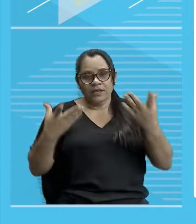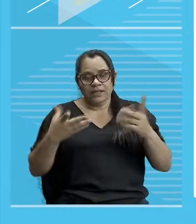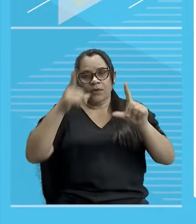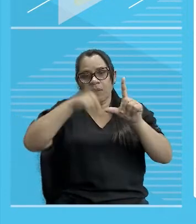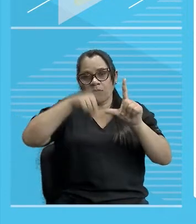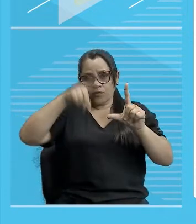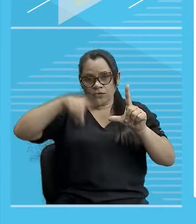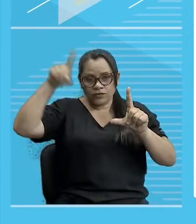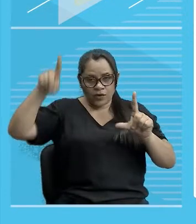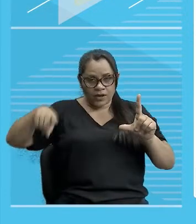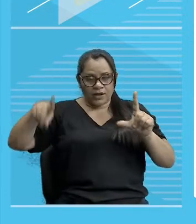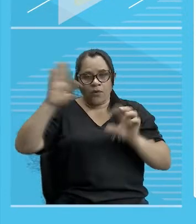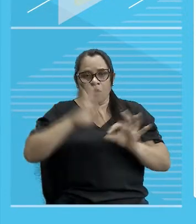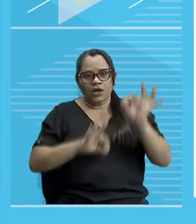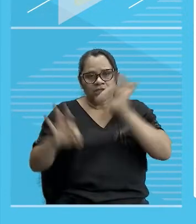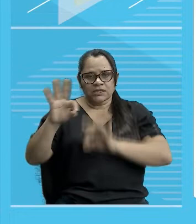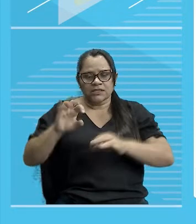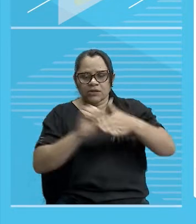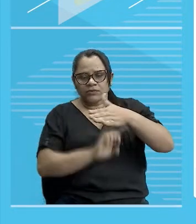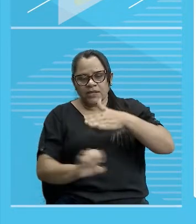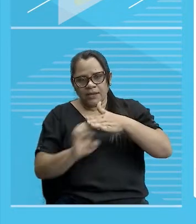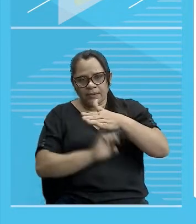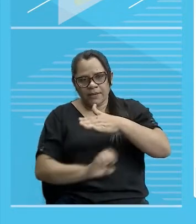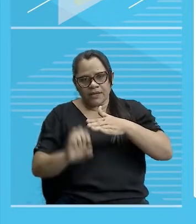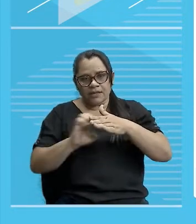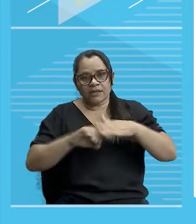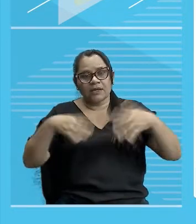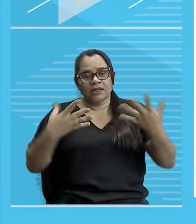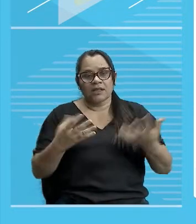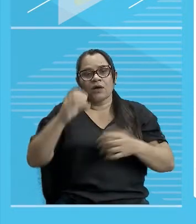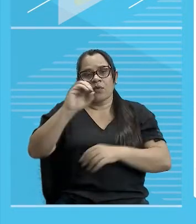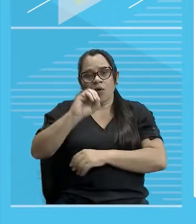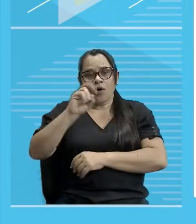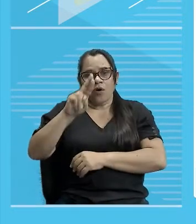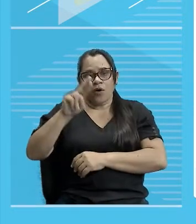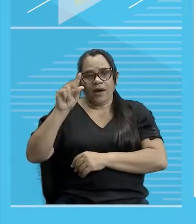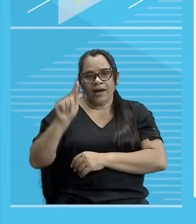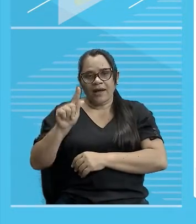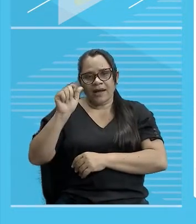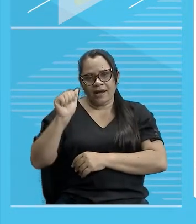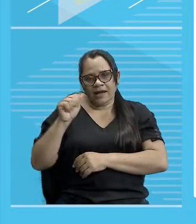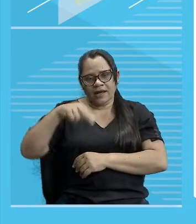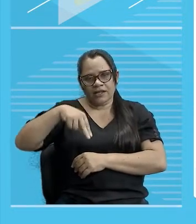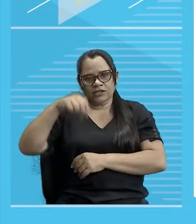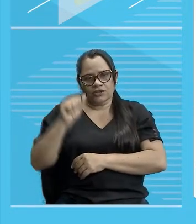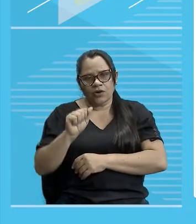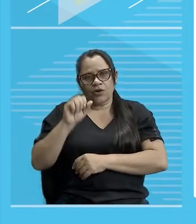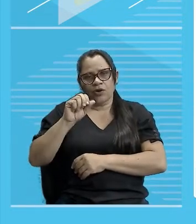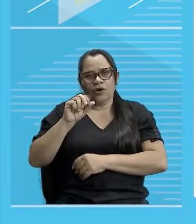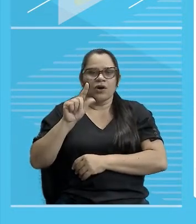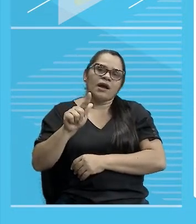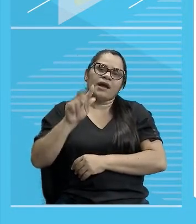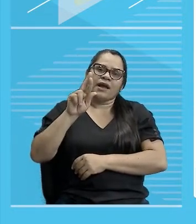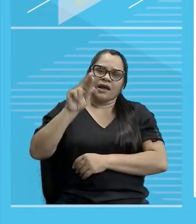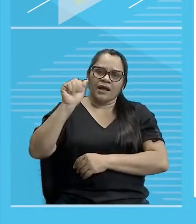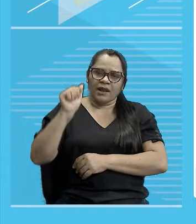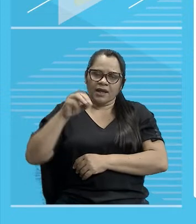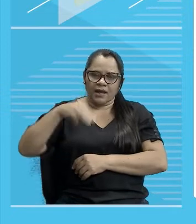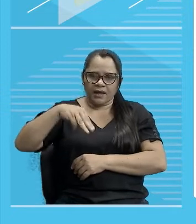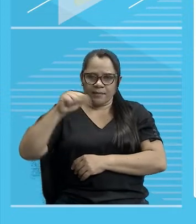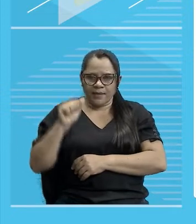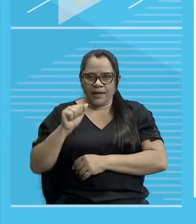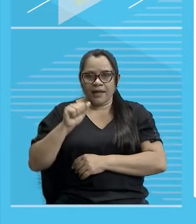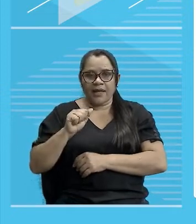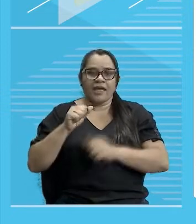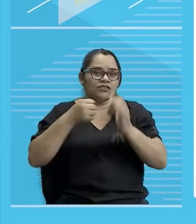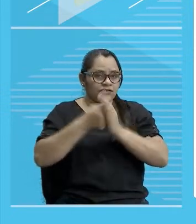isso é um fluxograma o organograma ele é diferente de um fluxograma o organograma ele representa só apenas A